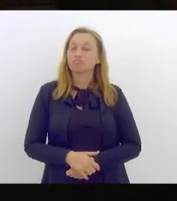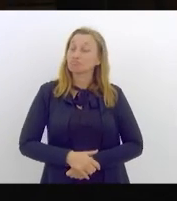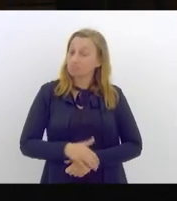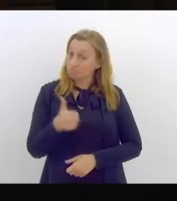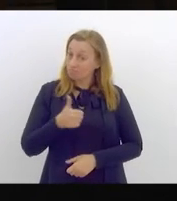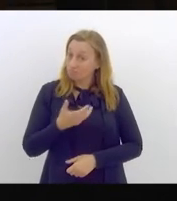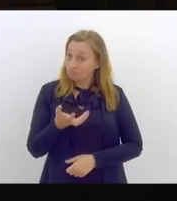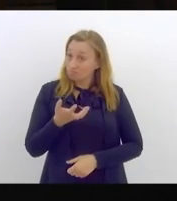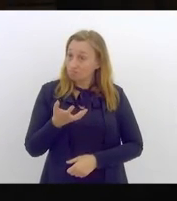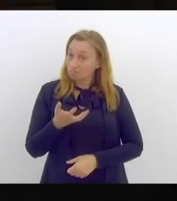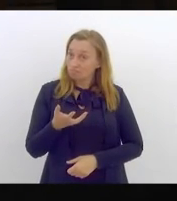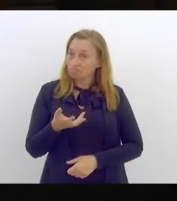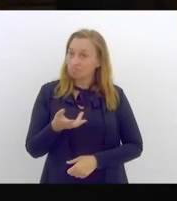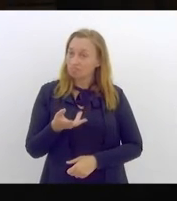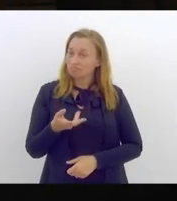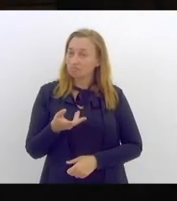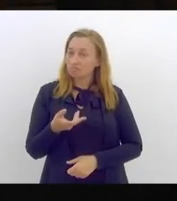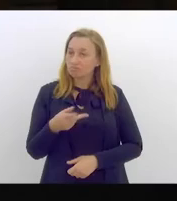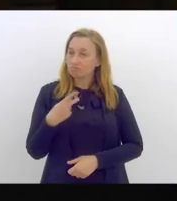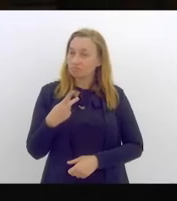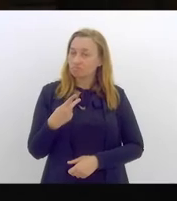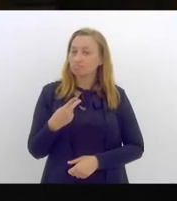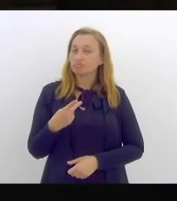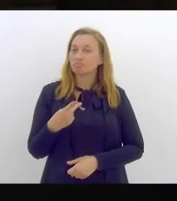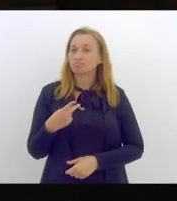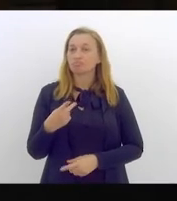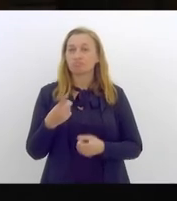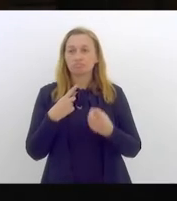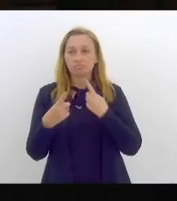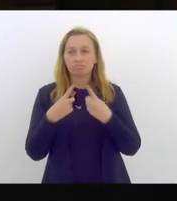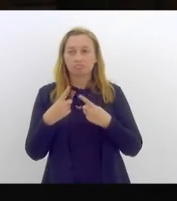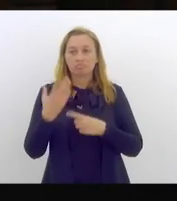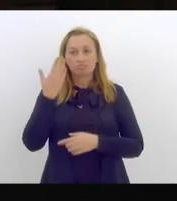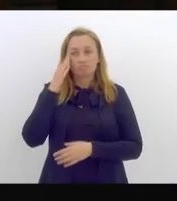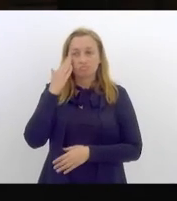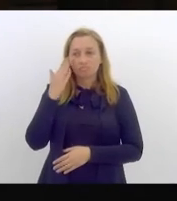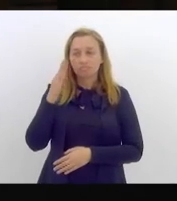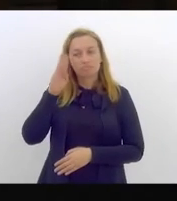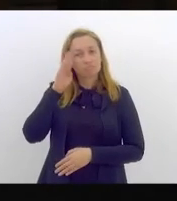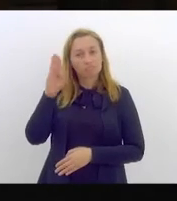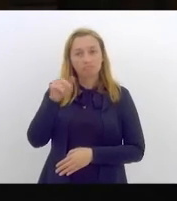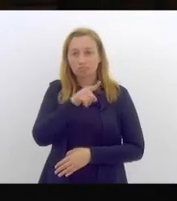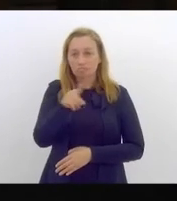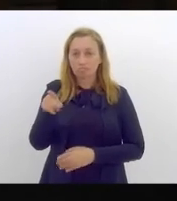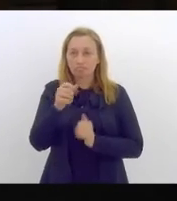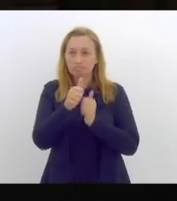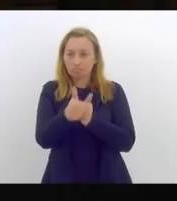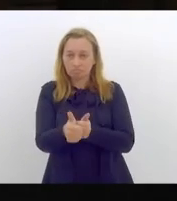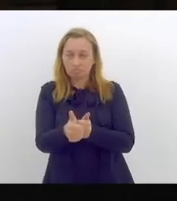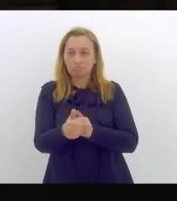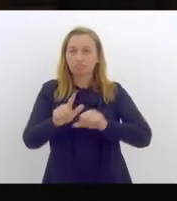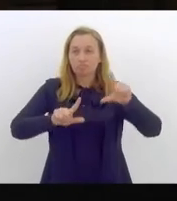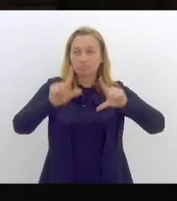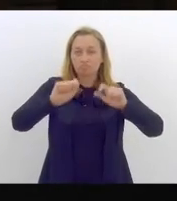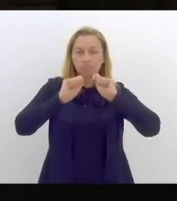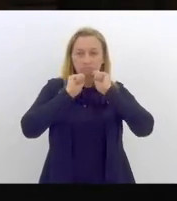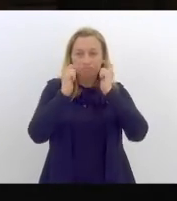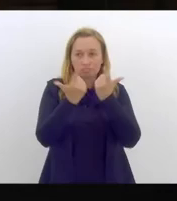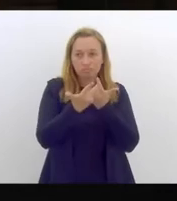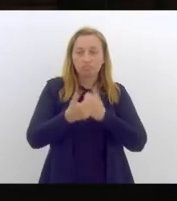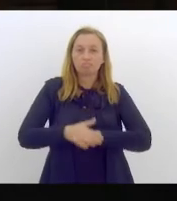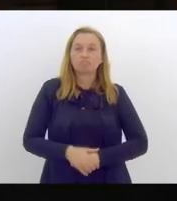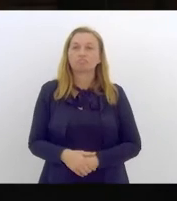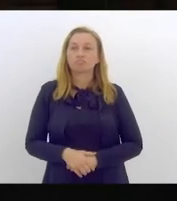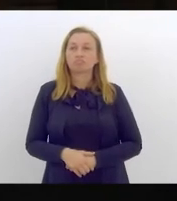primeiramente, basilar um pouco esse debate aqui, né? Termos um entendimento, especialmente para você que nos acompanha pela TV Alerj,